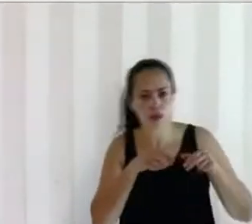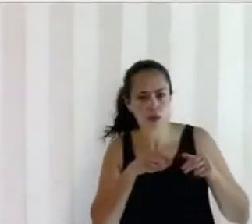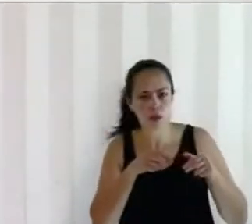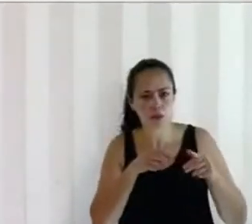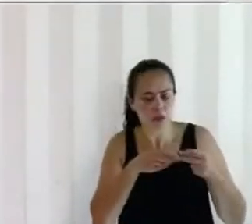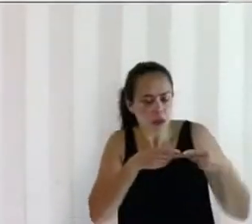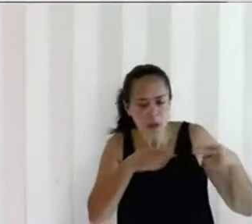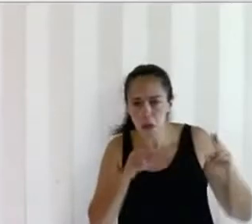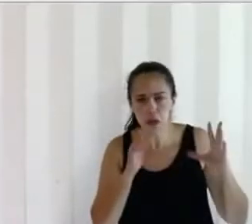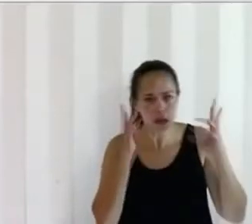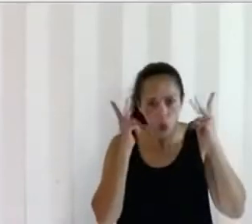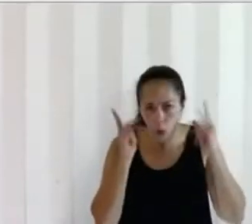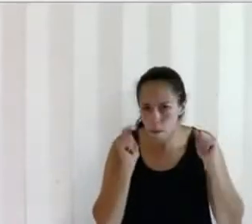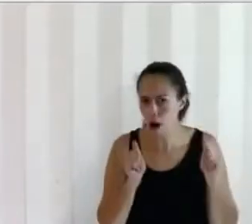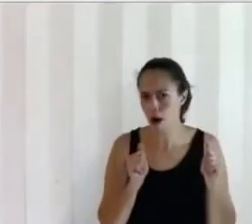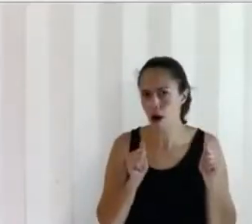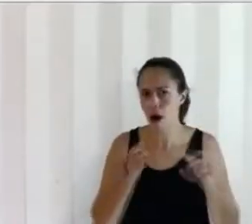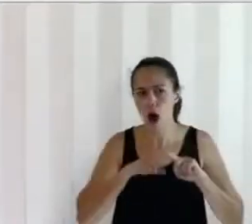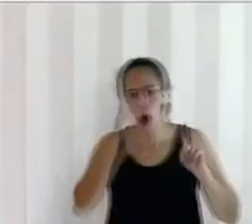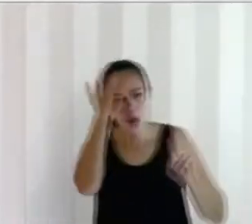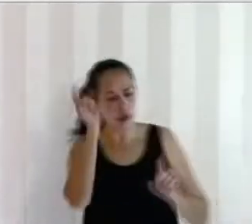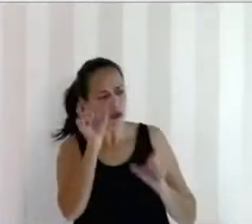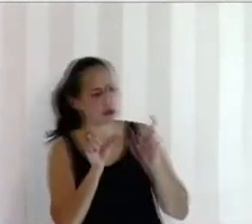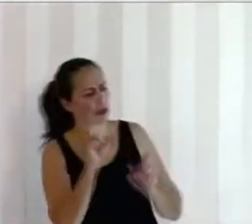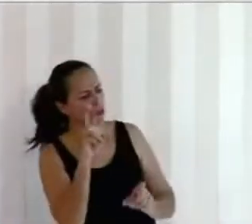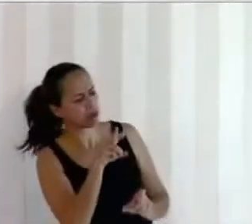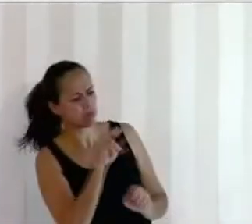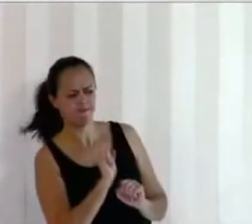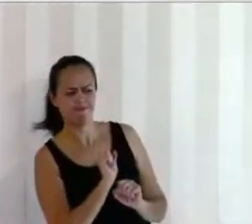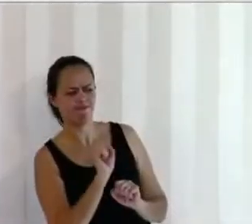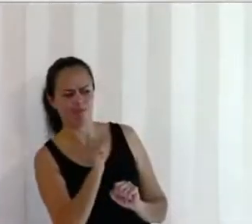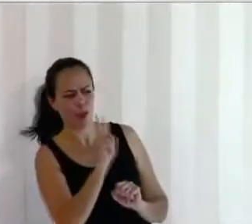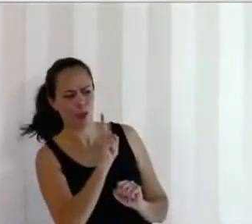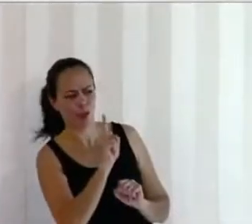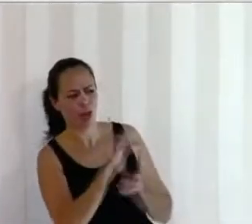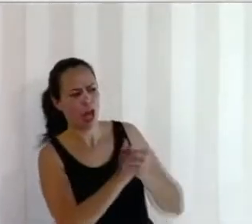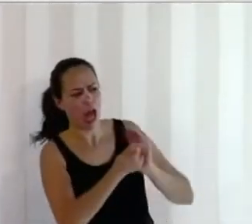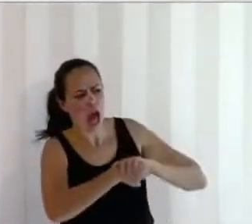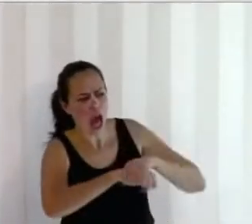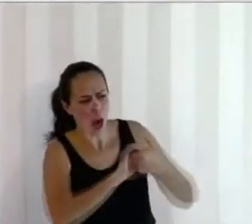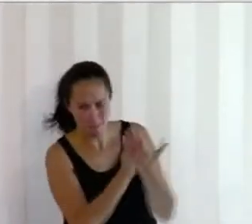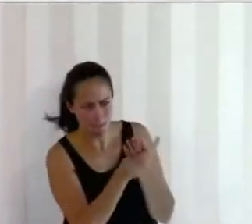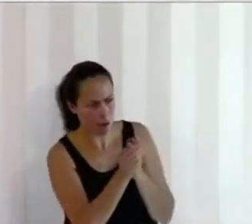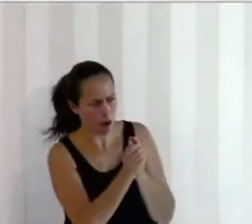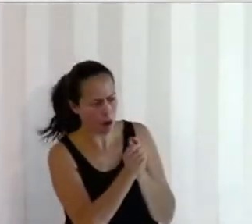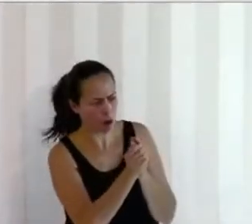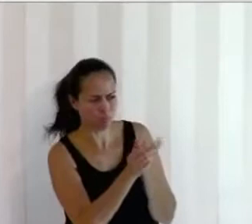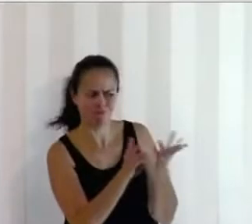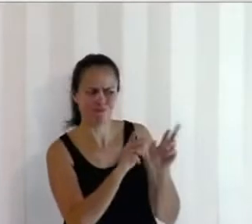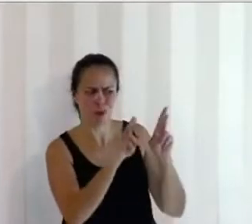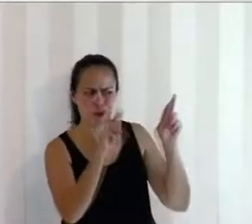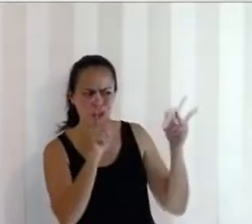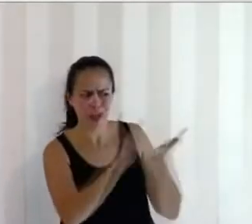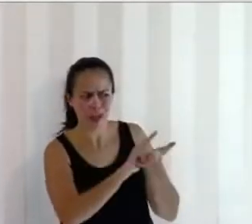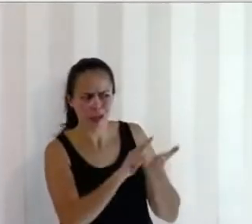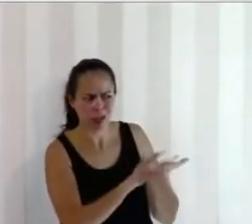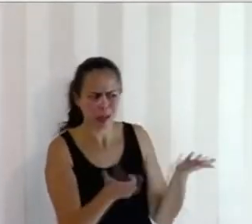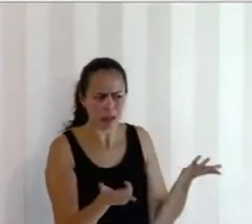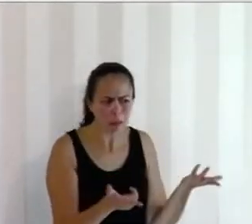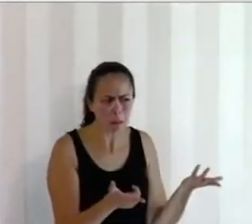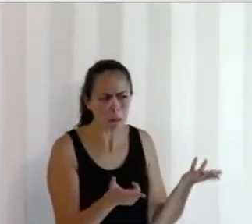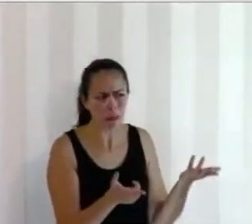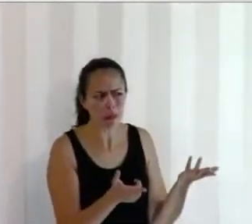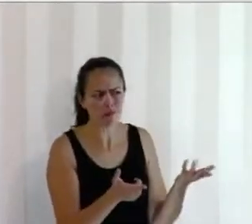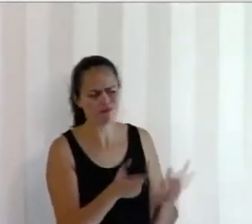só. Essa era uma observância comum nos tempos de Jesus. Jesus dizia que não. Jesus